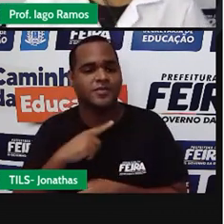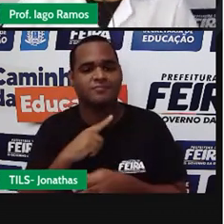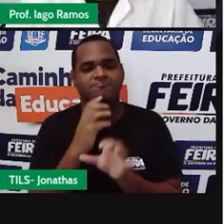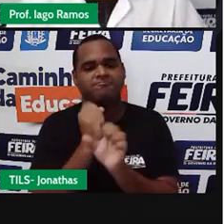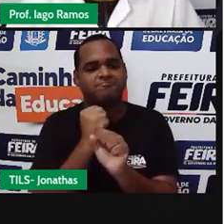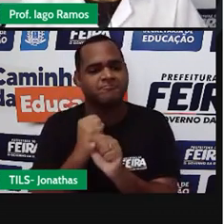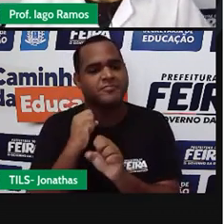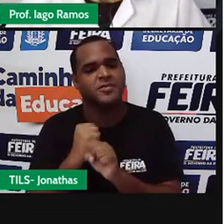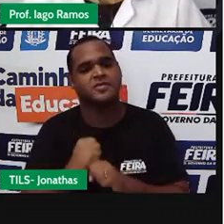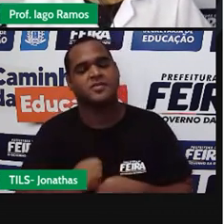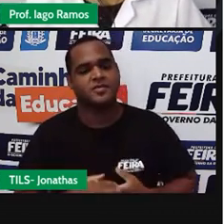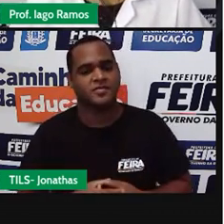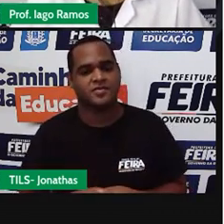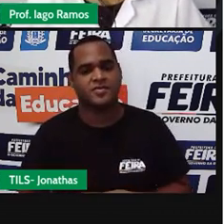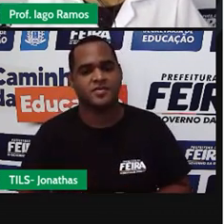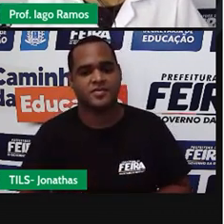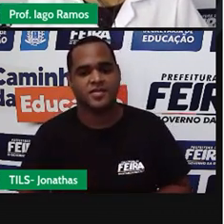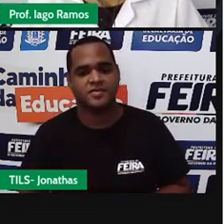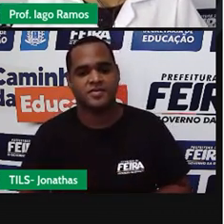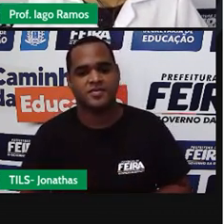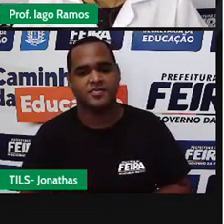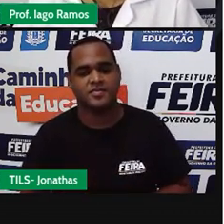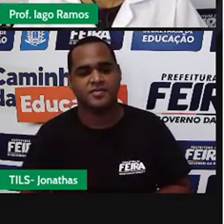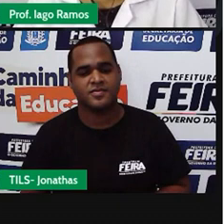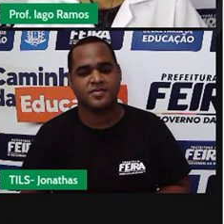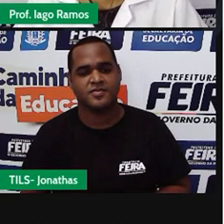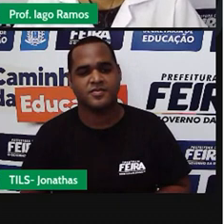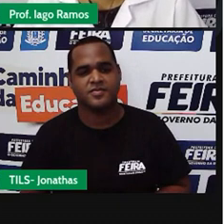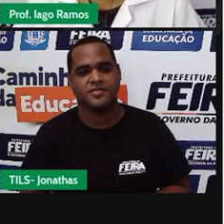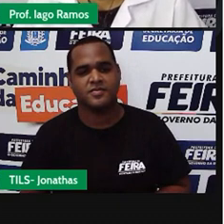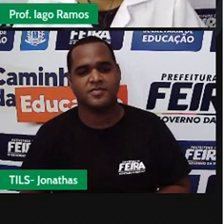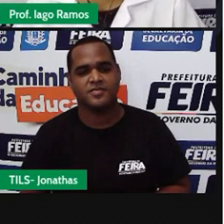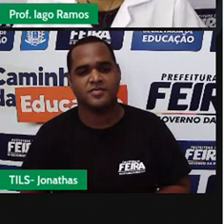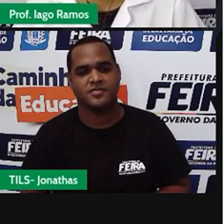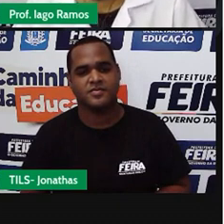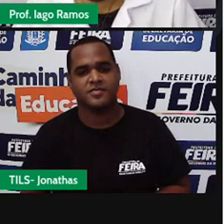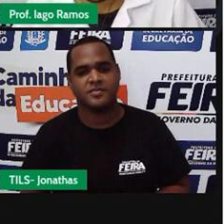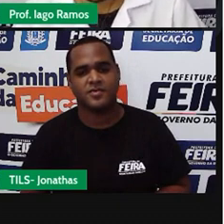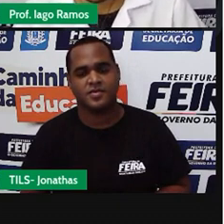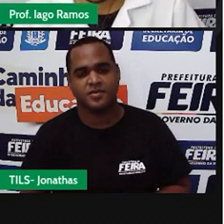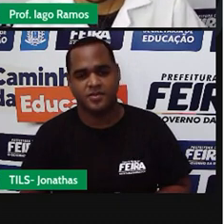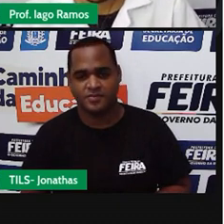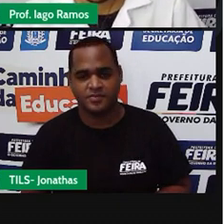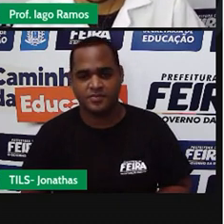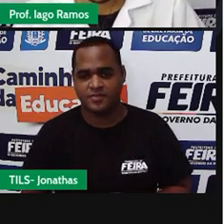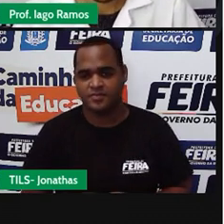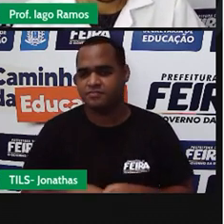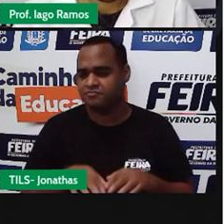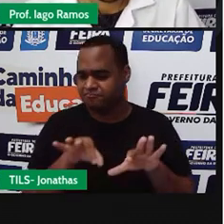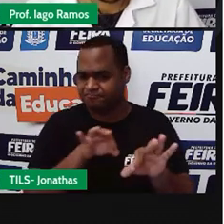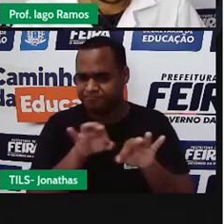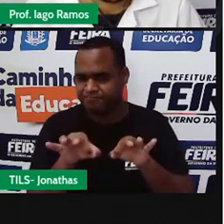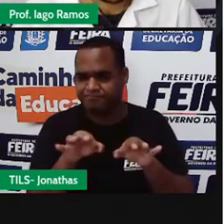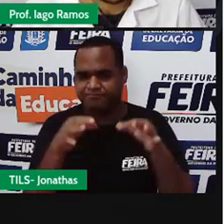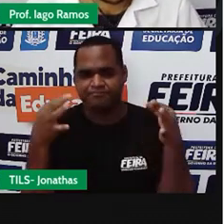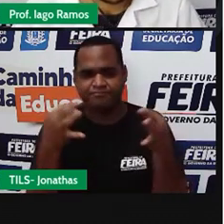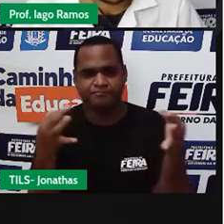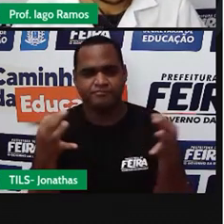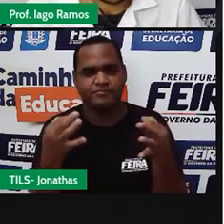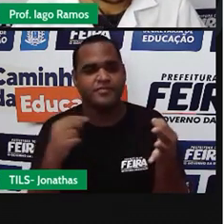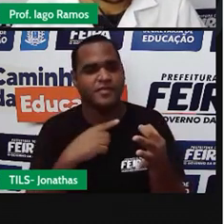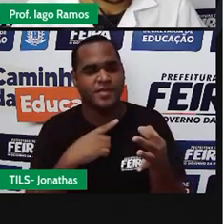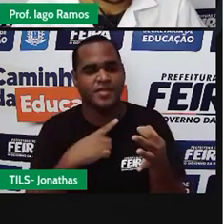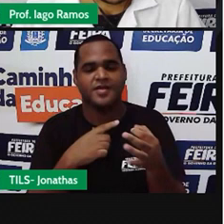no total e Vai contando eu vou organizar para ficar bem perfeitinho isso aqui olha só